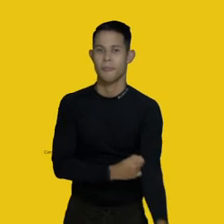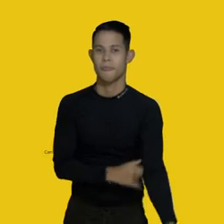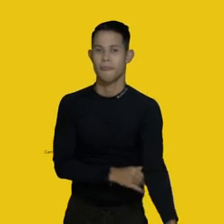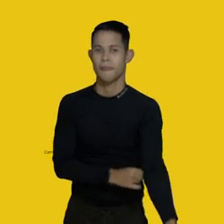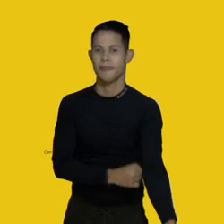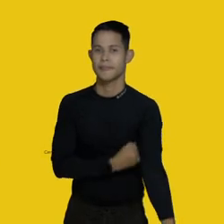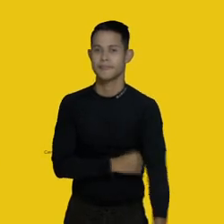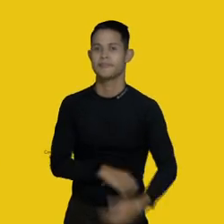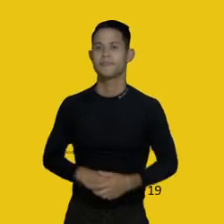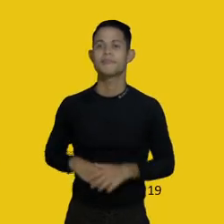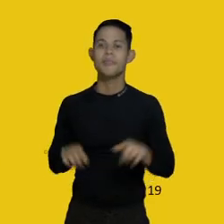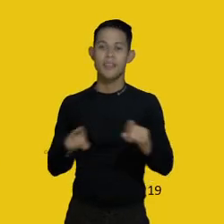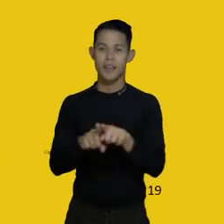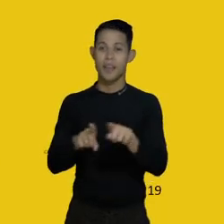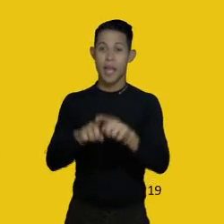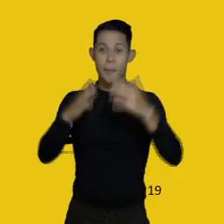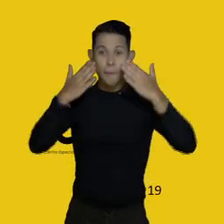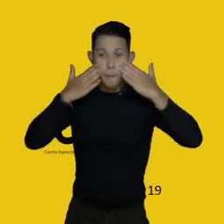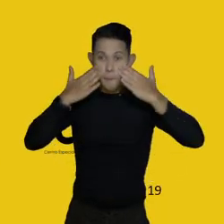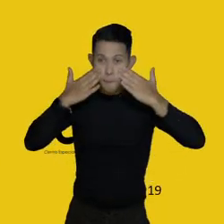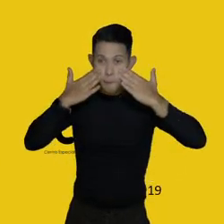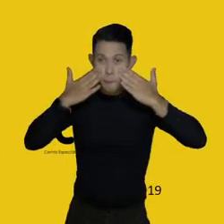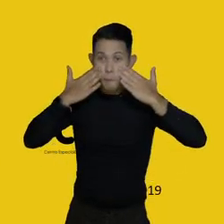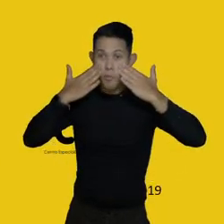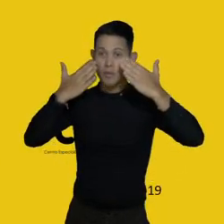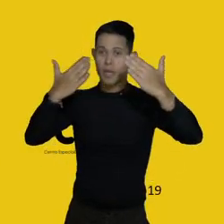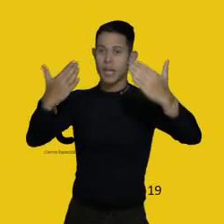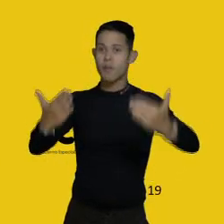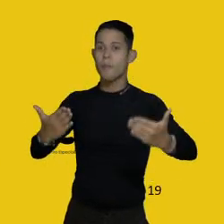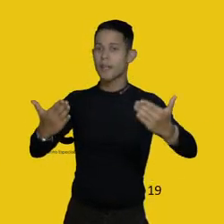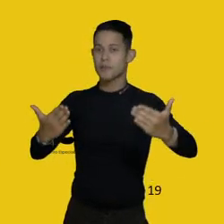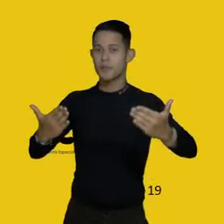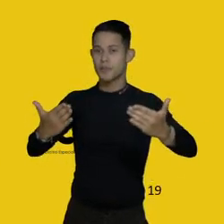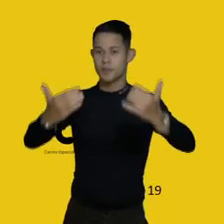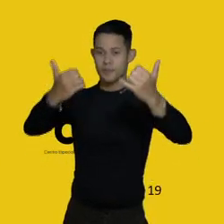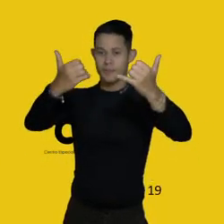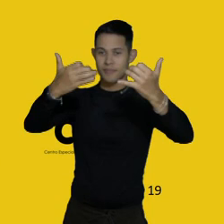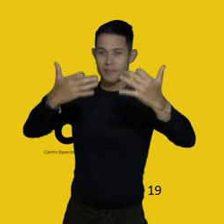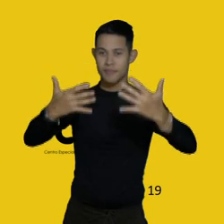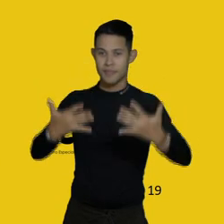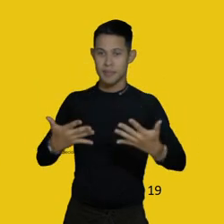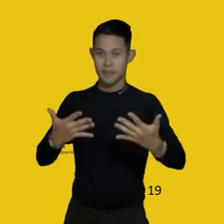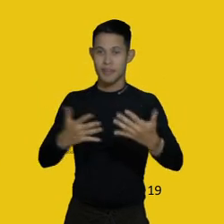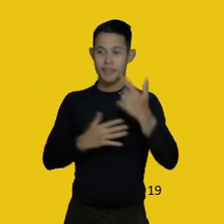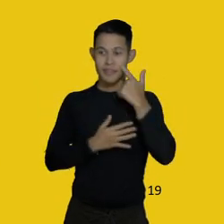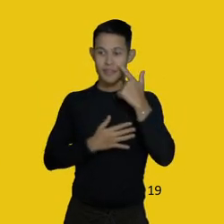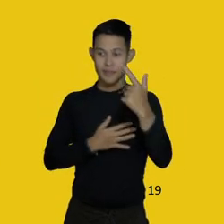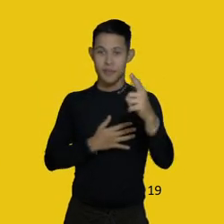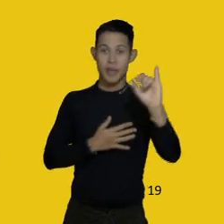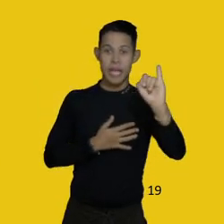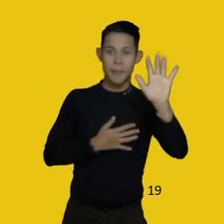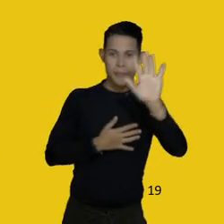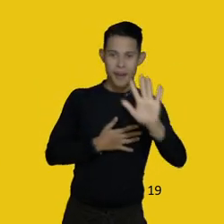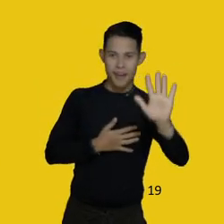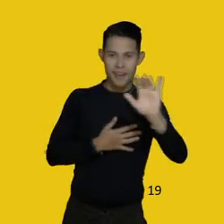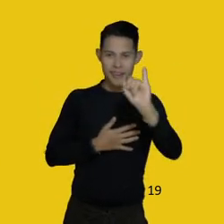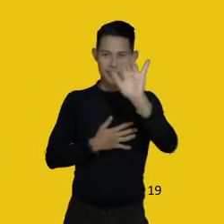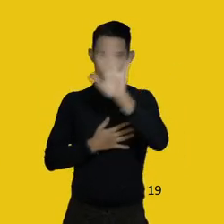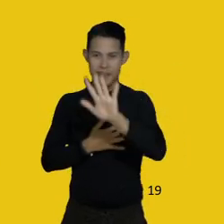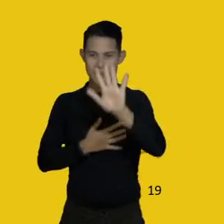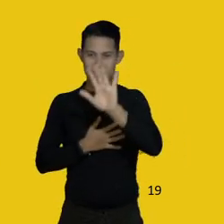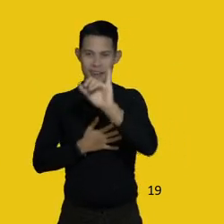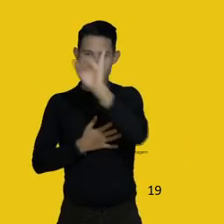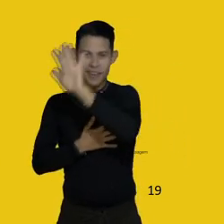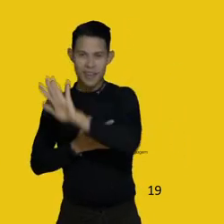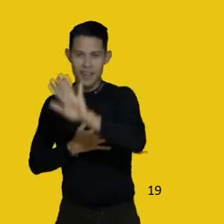assim mostrar tudo para ele você tem que explicar muito bem o que que é fácil que é aresto que é vértice que às vezes o professor passa assim correndo